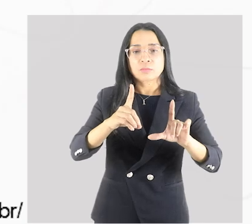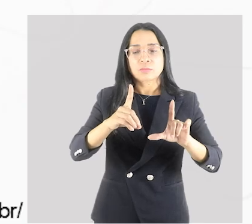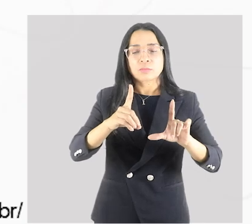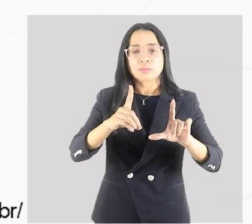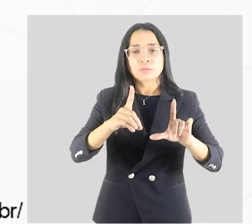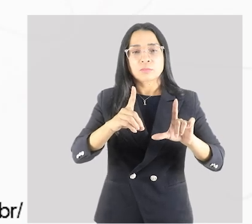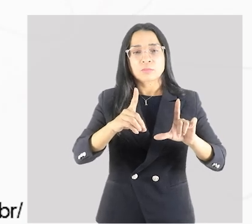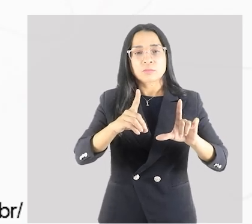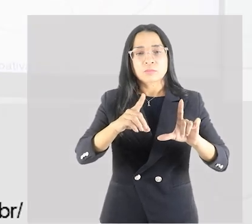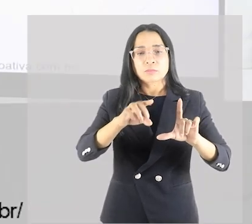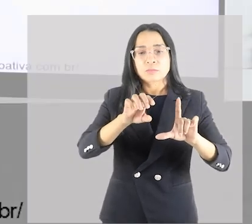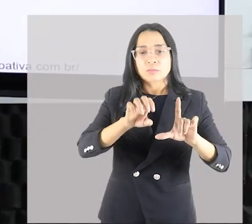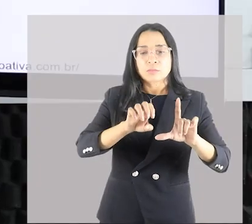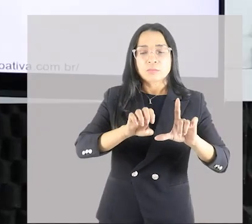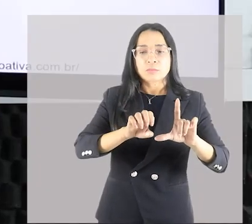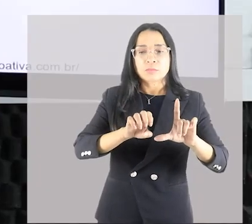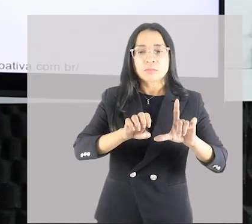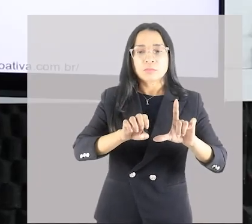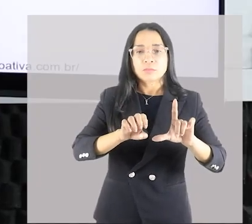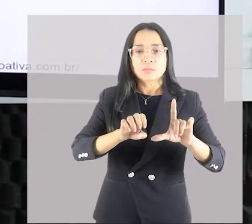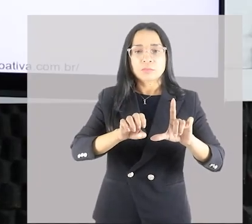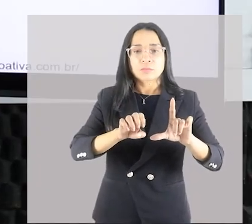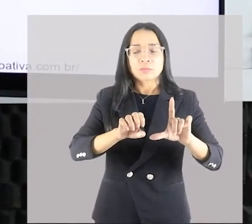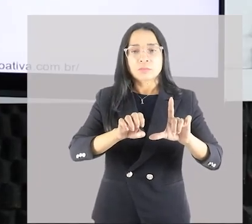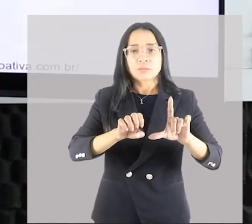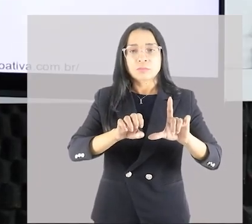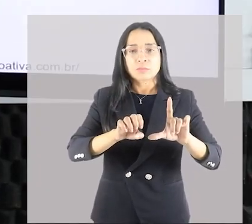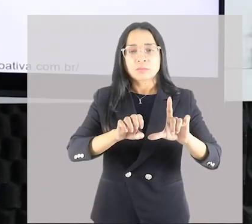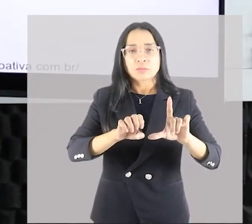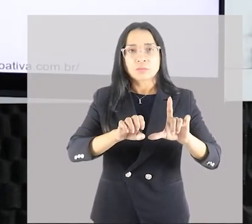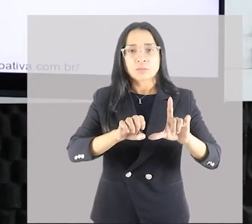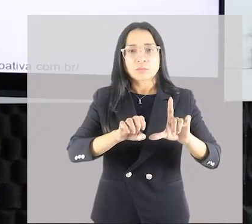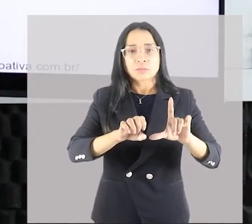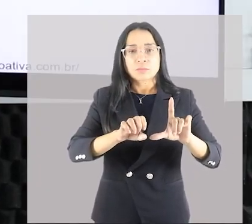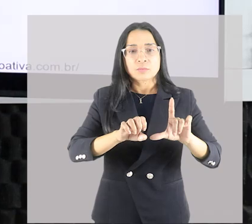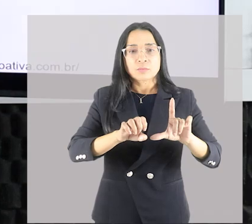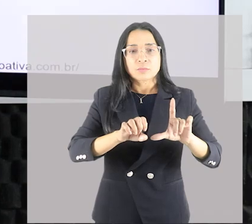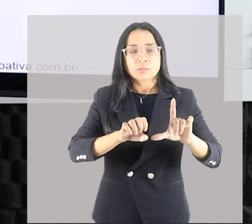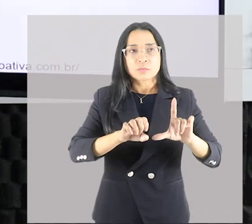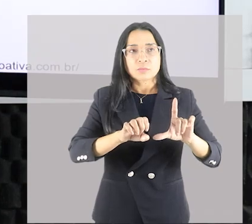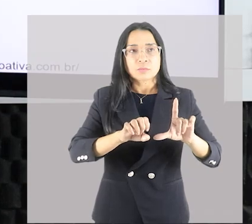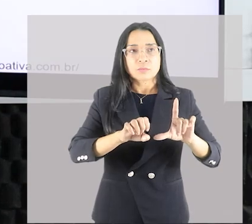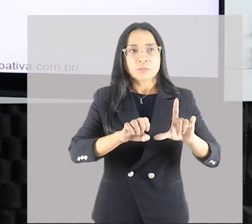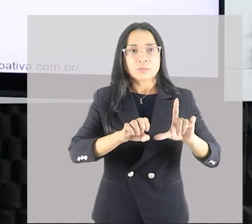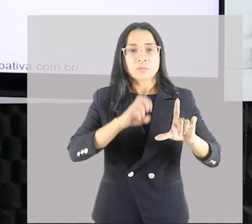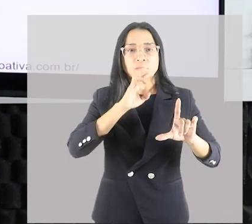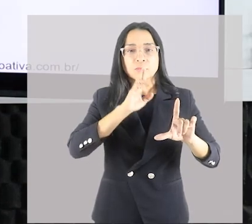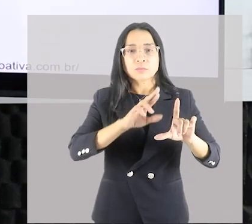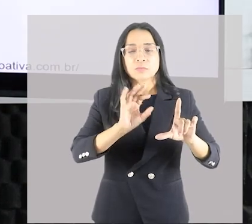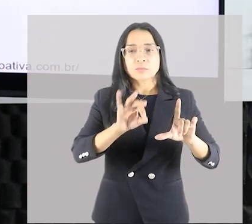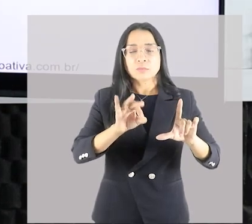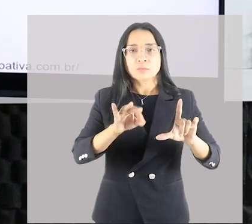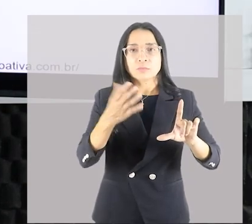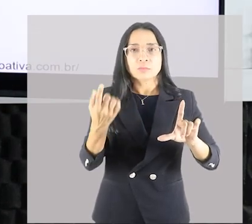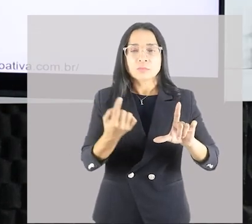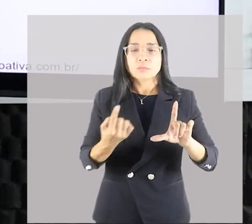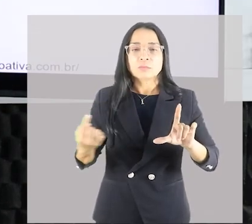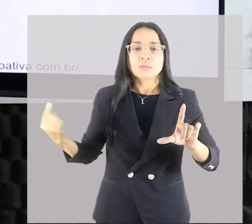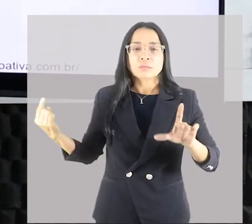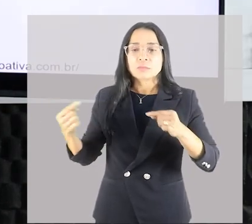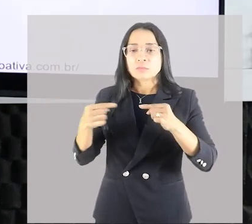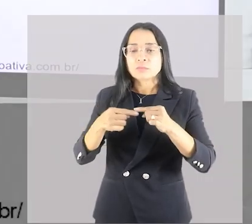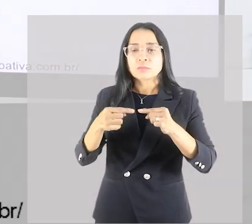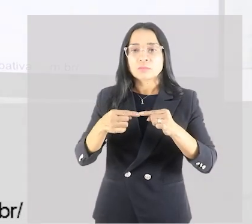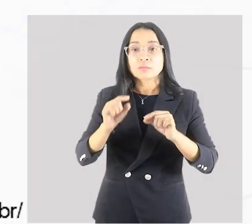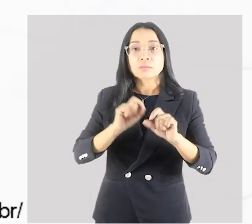D, Caetano Veloso, letra E, Luiz Gonzaga. Então a resposta correta, de acordo